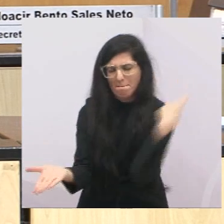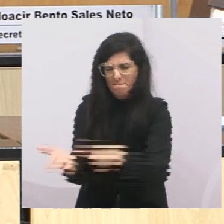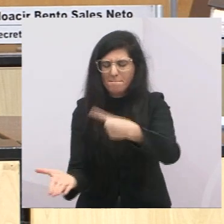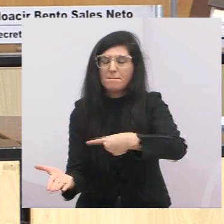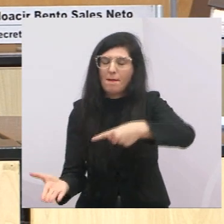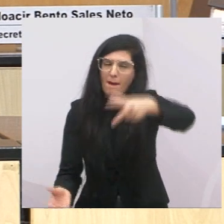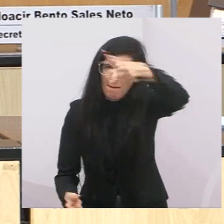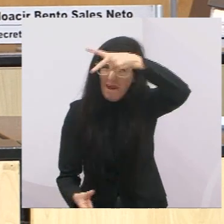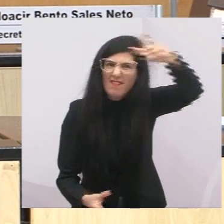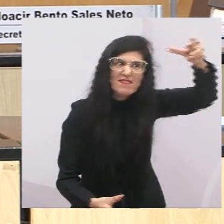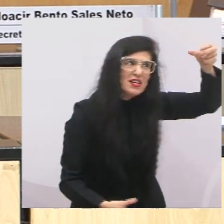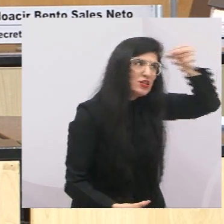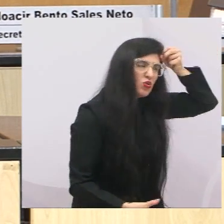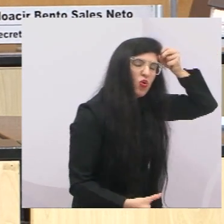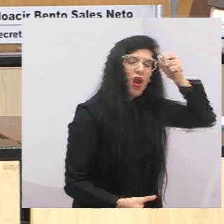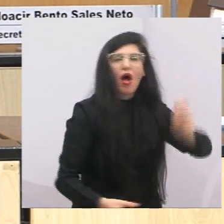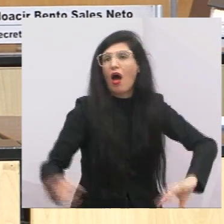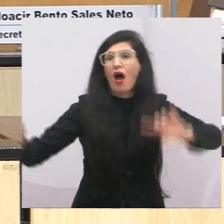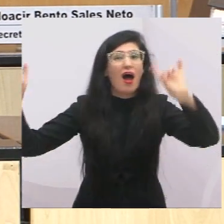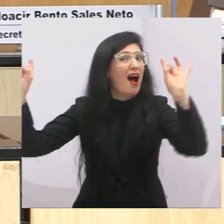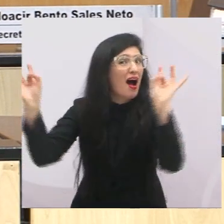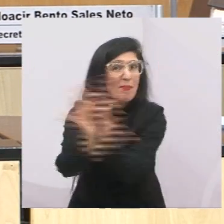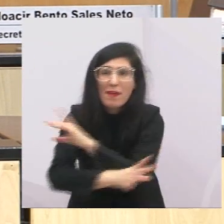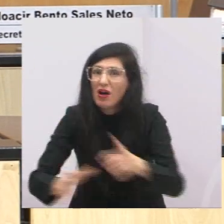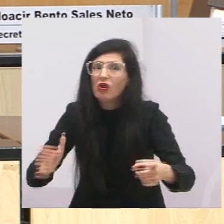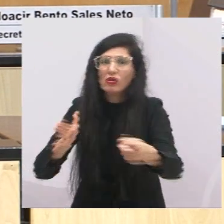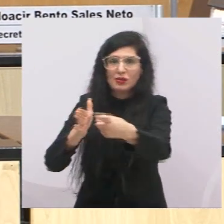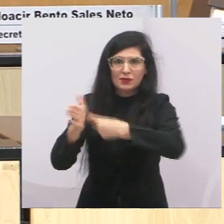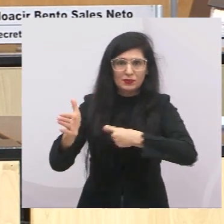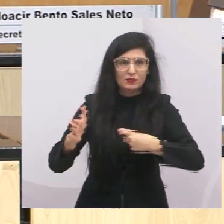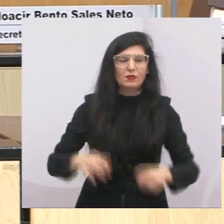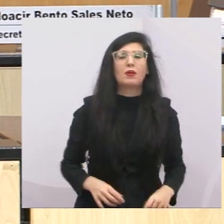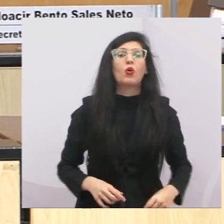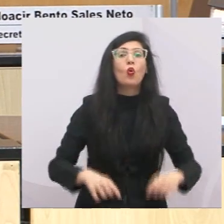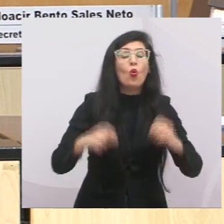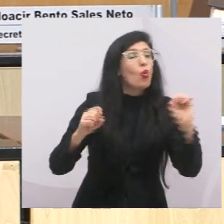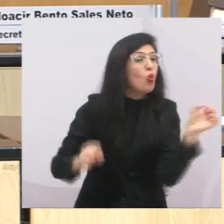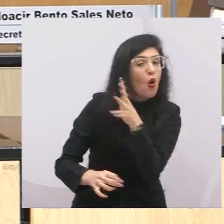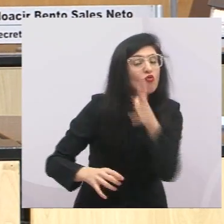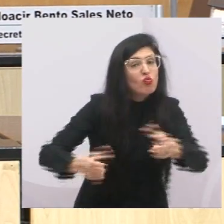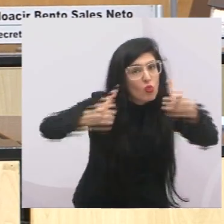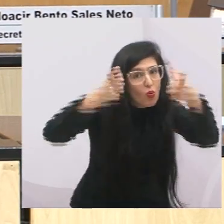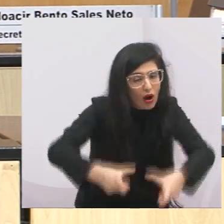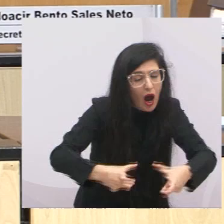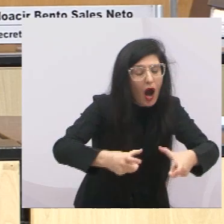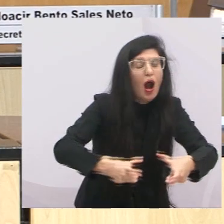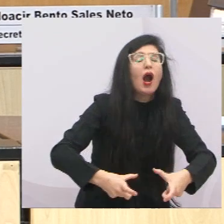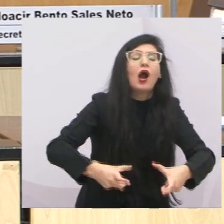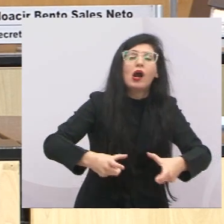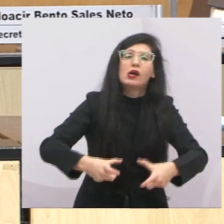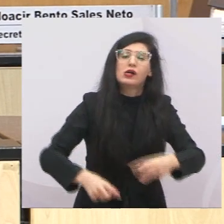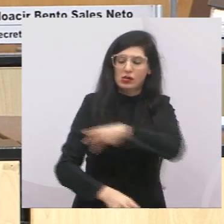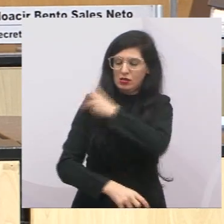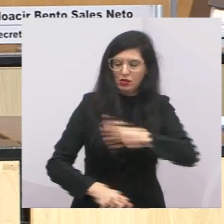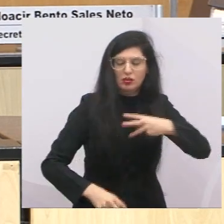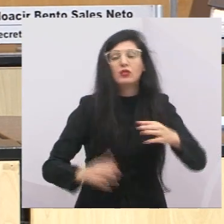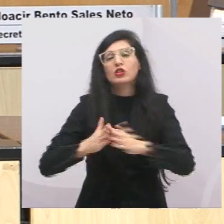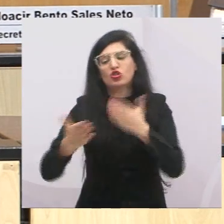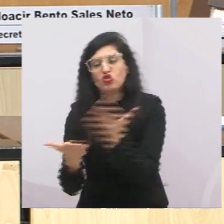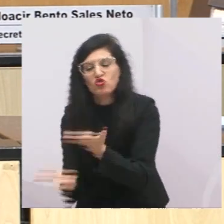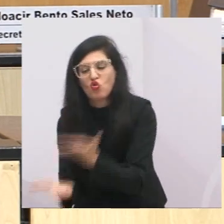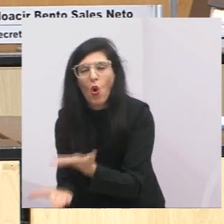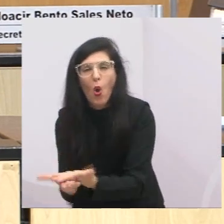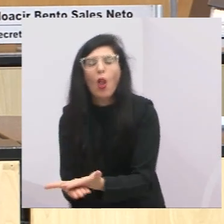2019, o que ocorreu e a ciência da inauguração da nova sede do SENAI na região de São João, tornando inativo o prédio em